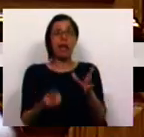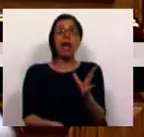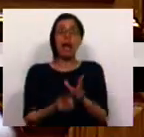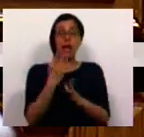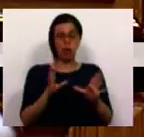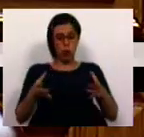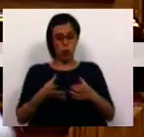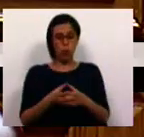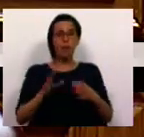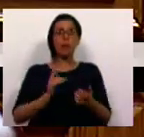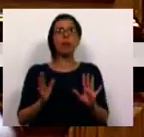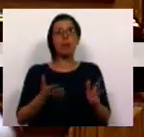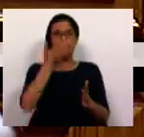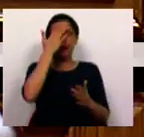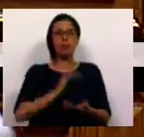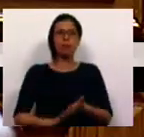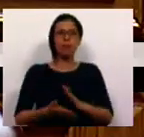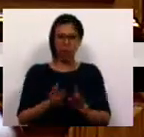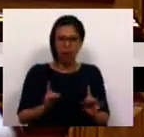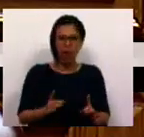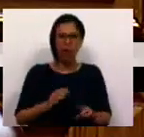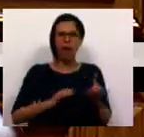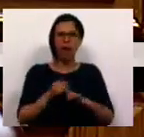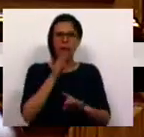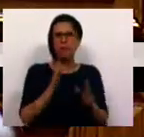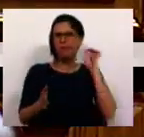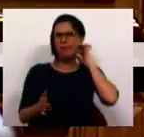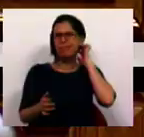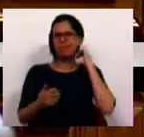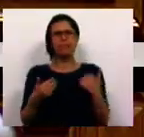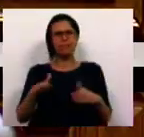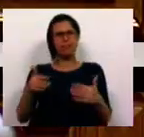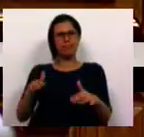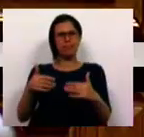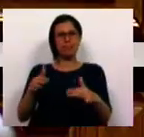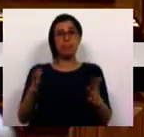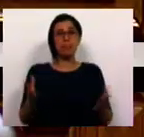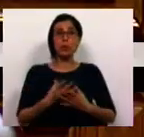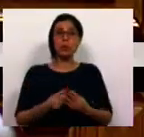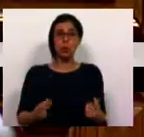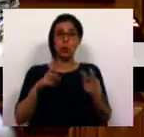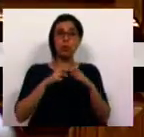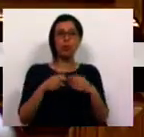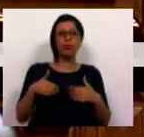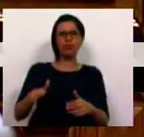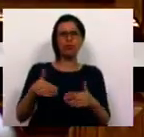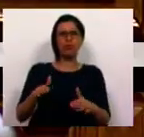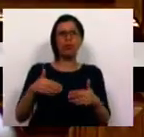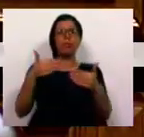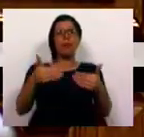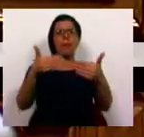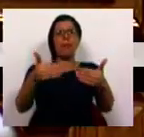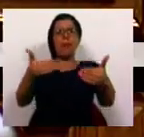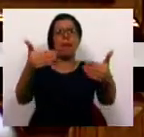uma comissão e lavam-se consciências. Será assim, senhoras e senhores deputados, empurrando as soluções dos problemas para a